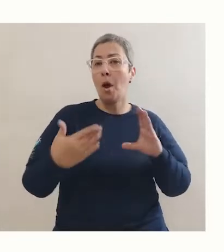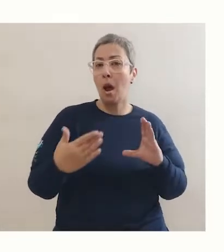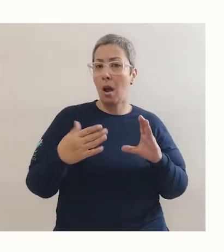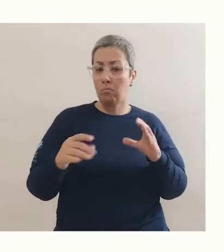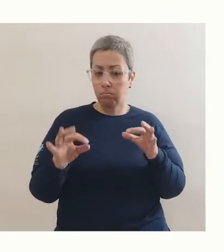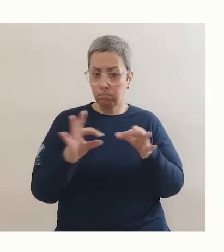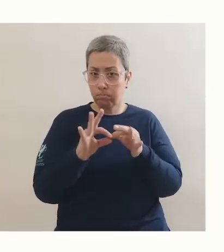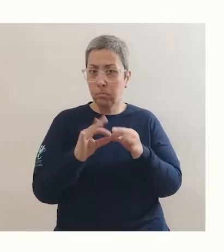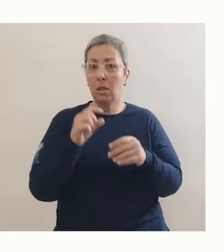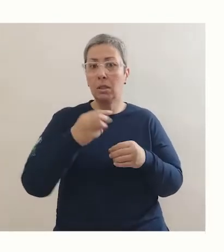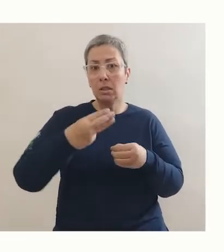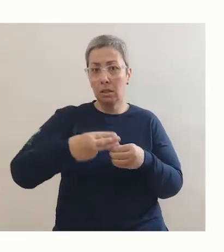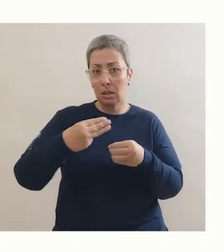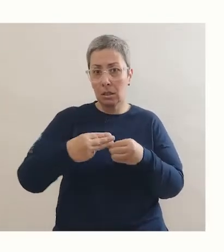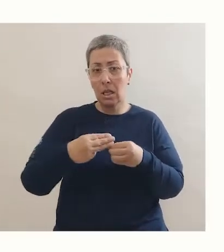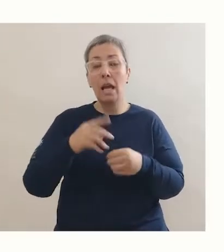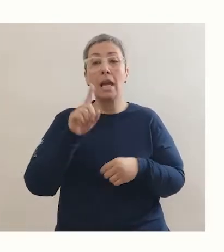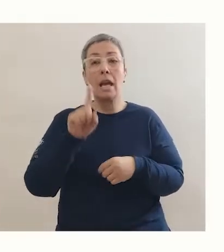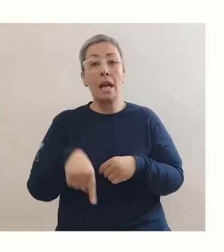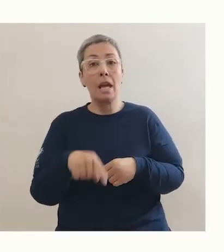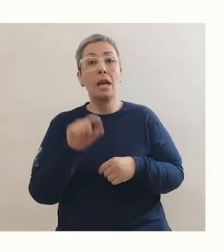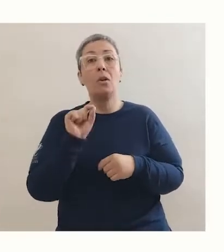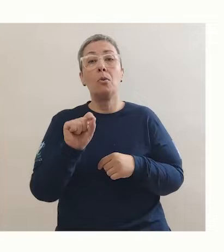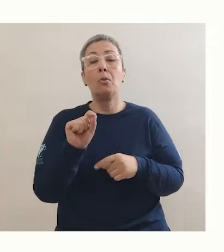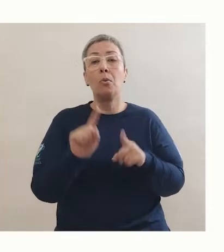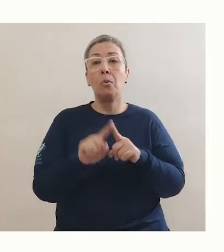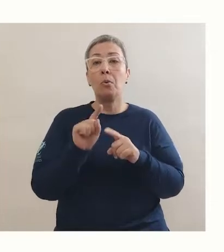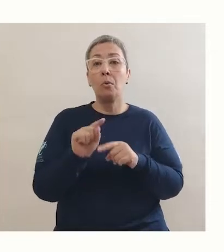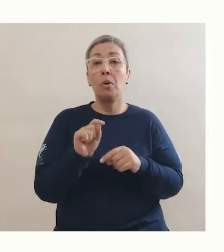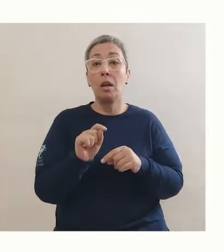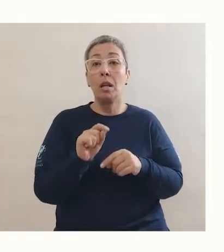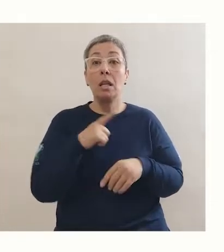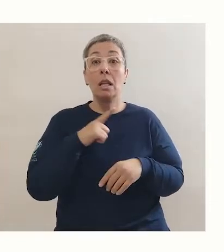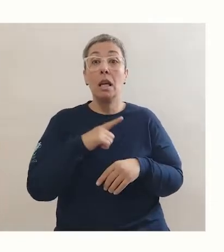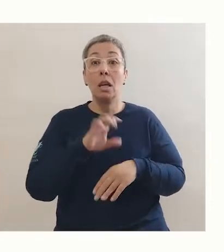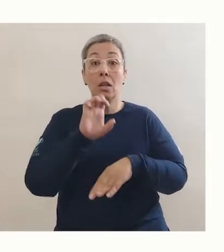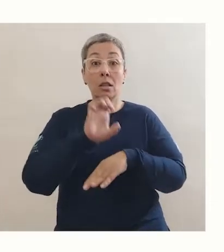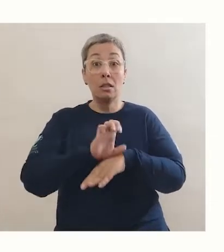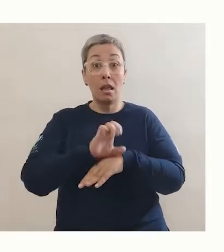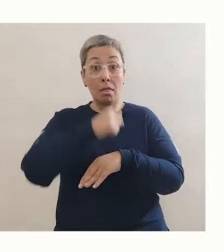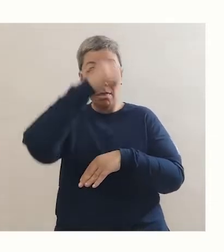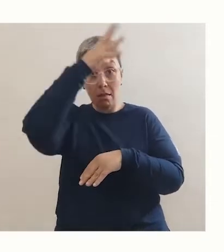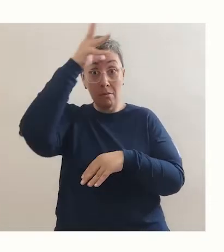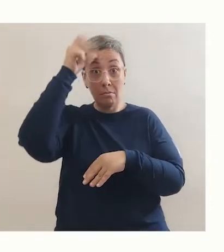Então tem as cores aí, A cor amarela,